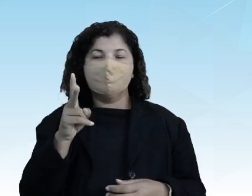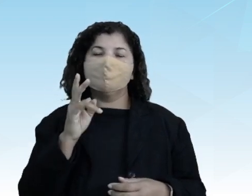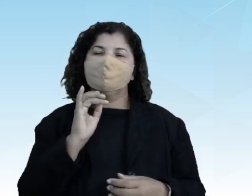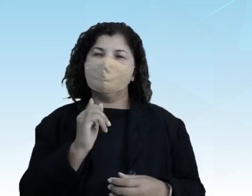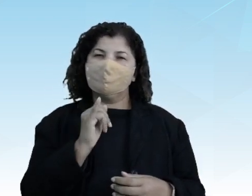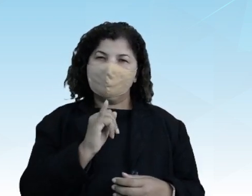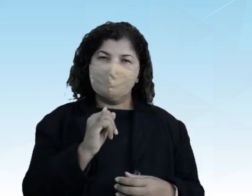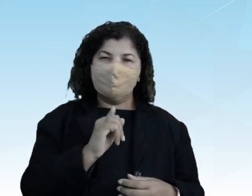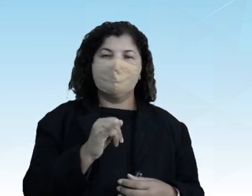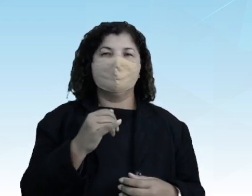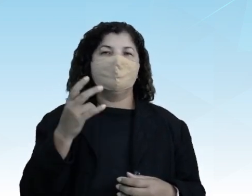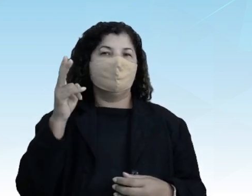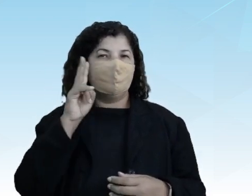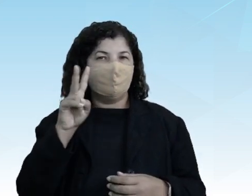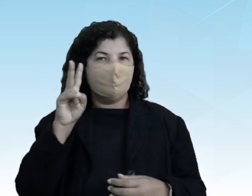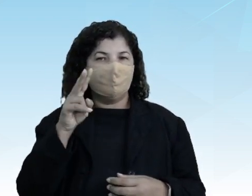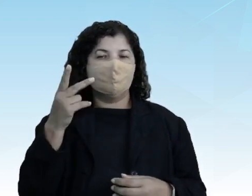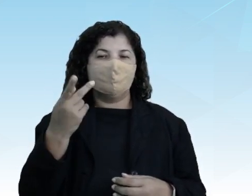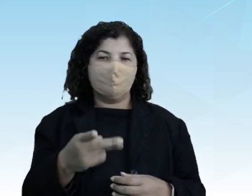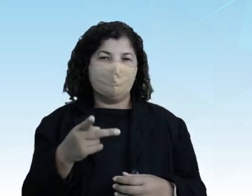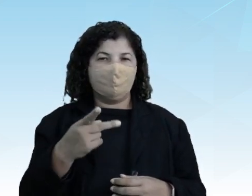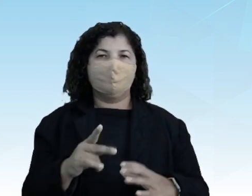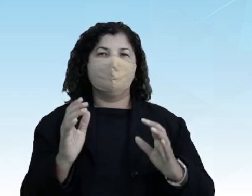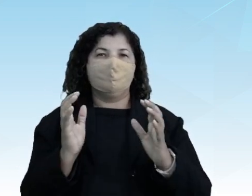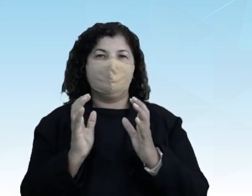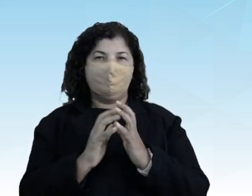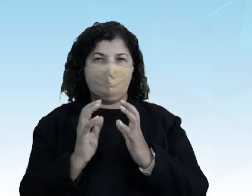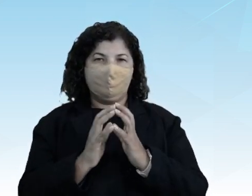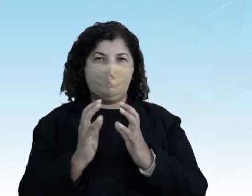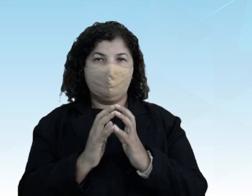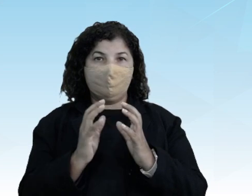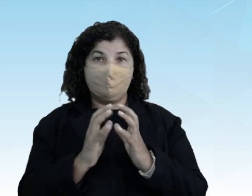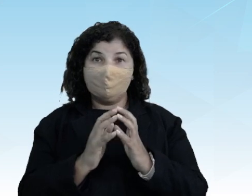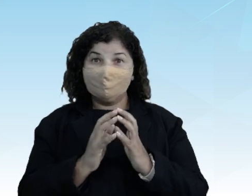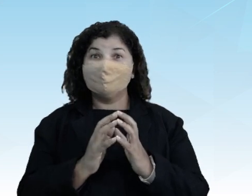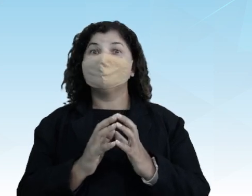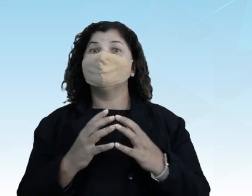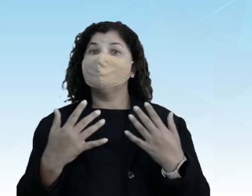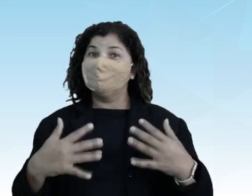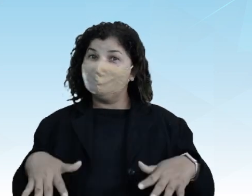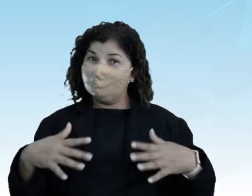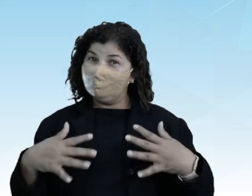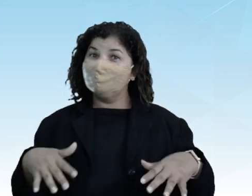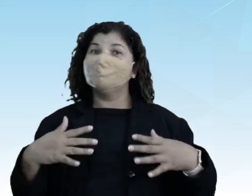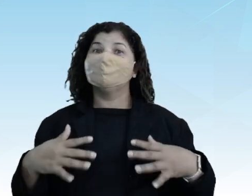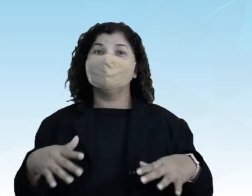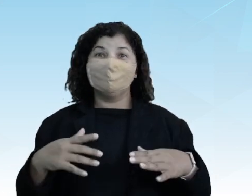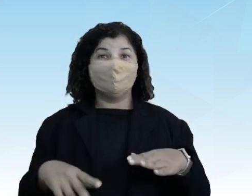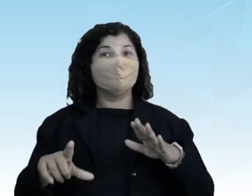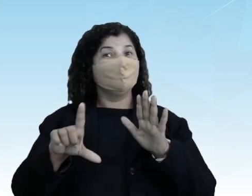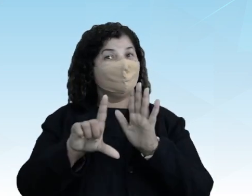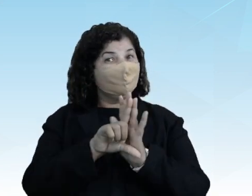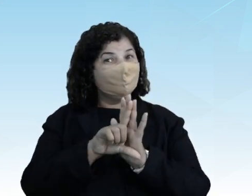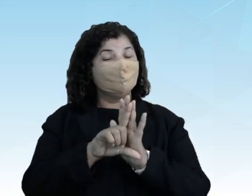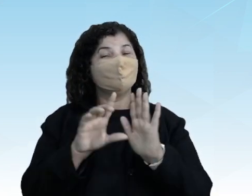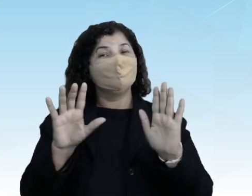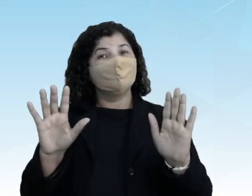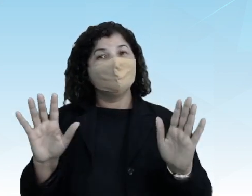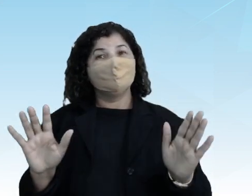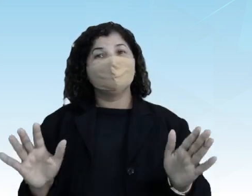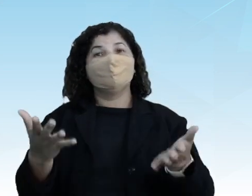de História no município de Recife. Eita, mais uma lei que